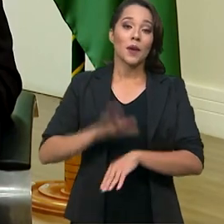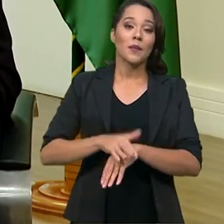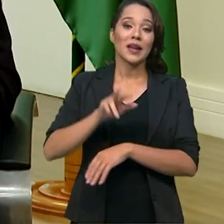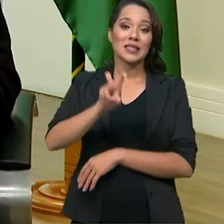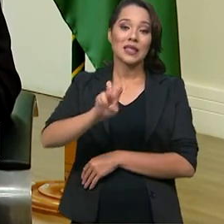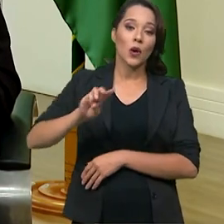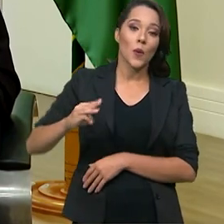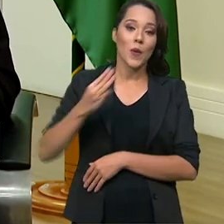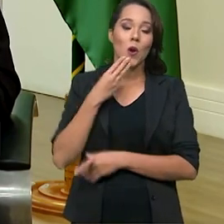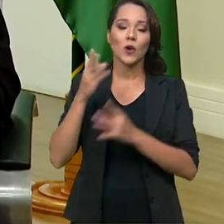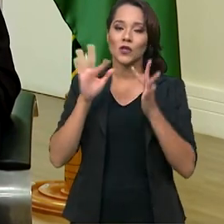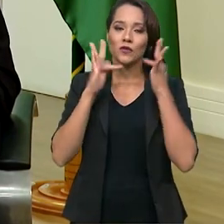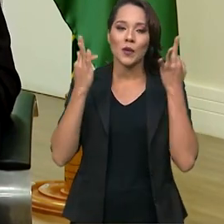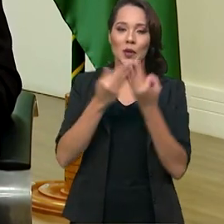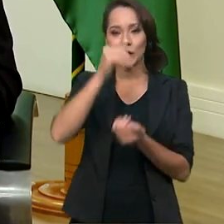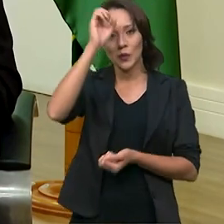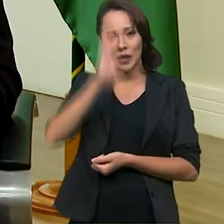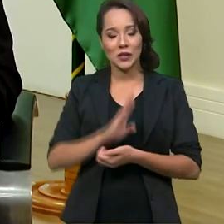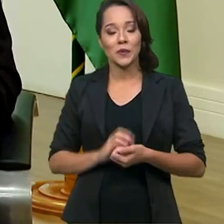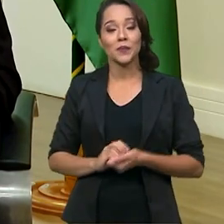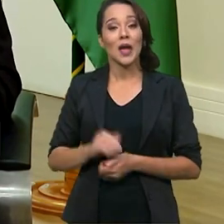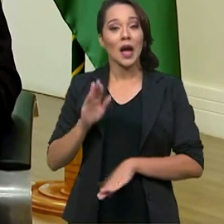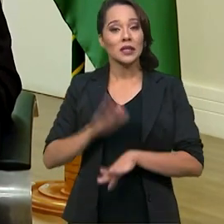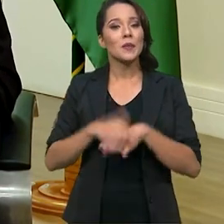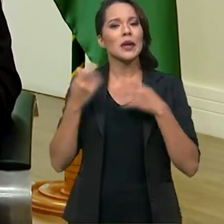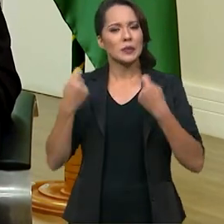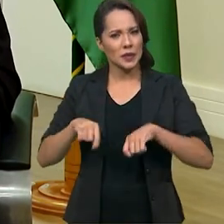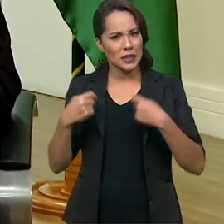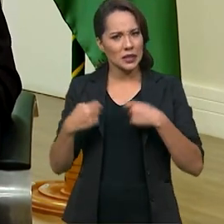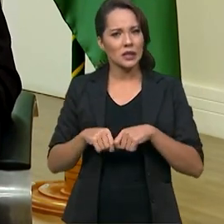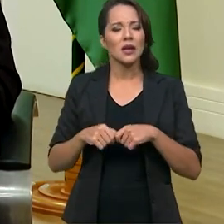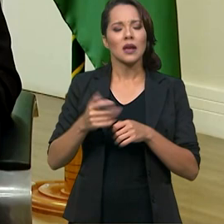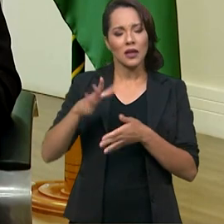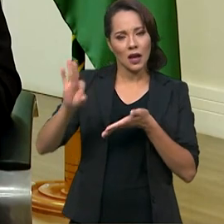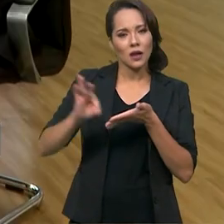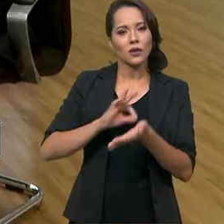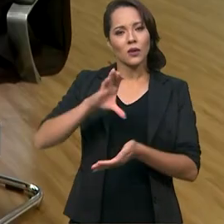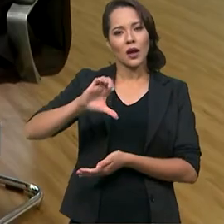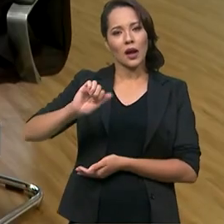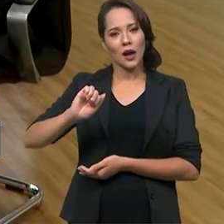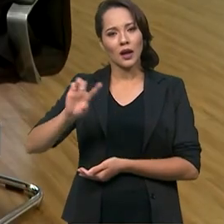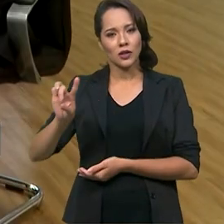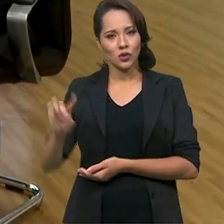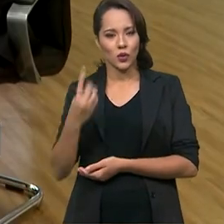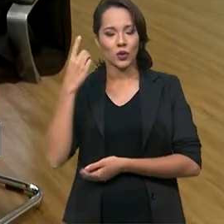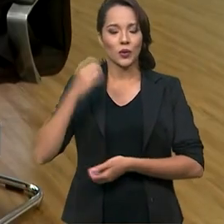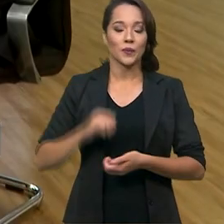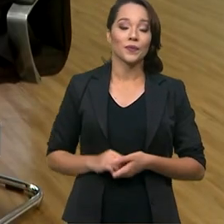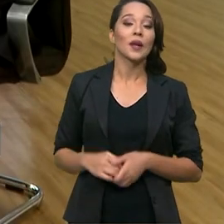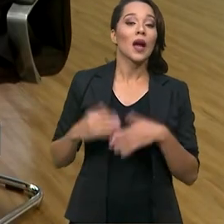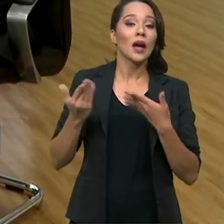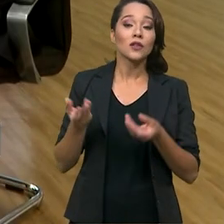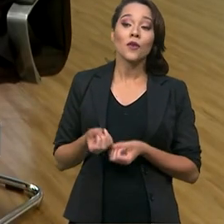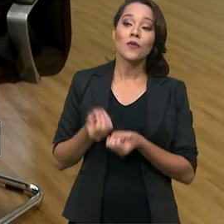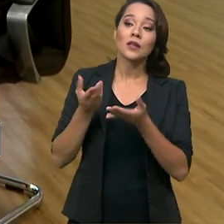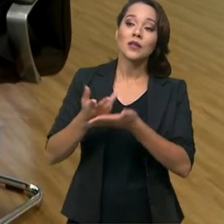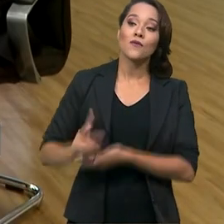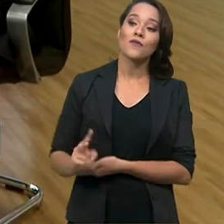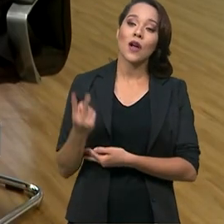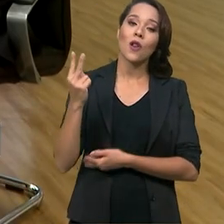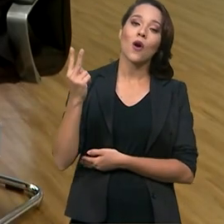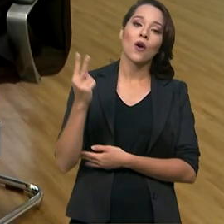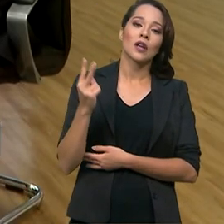5 milhões de famílias brasileiras, as mais necessitadas que estão no cadastro. E dessa forma, nós estamos proporcionando o valor